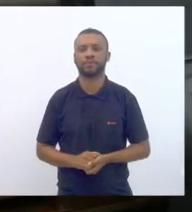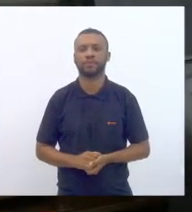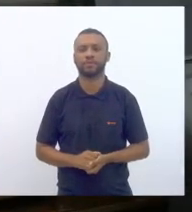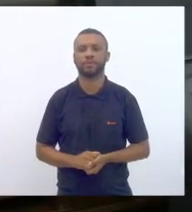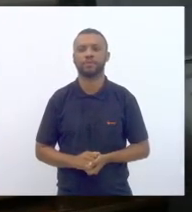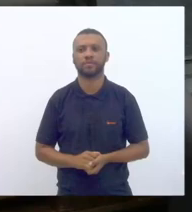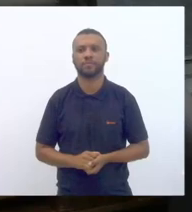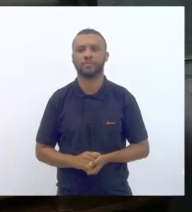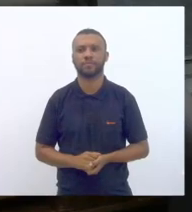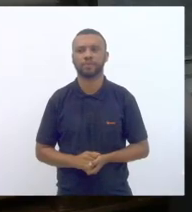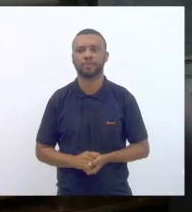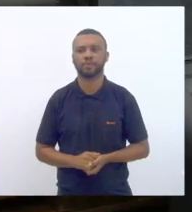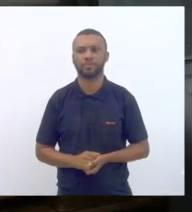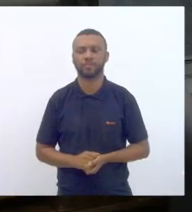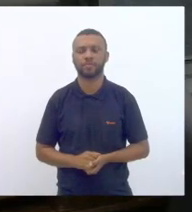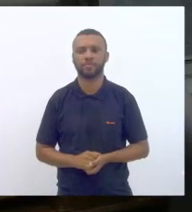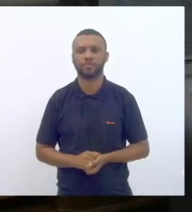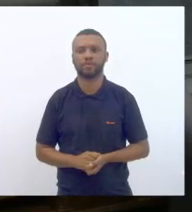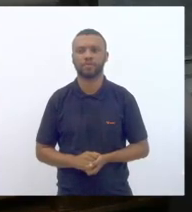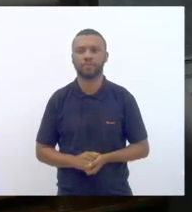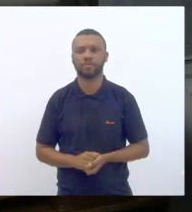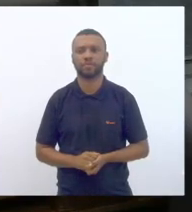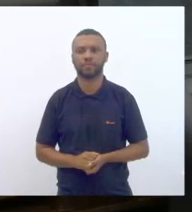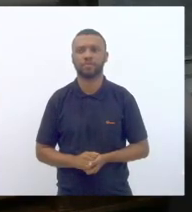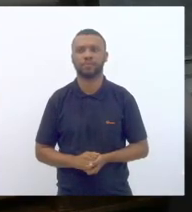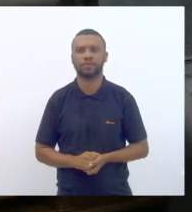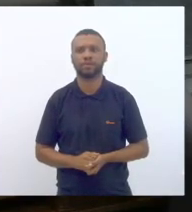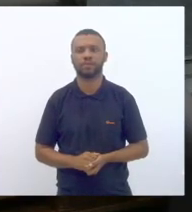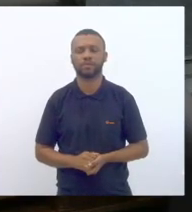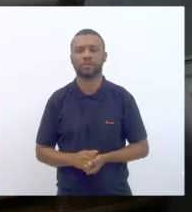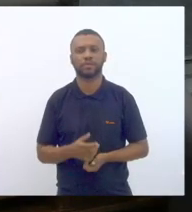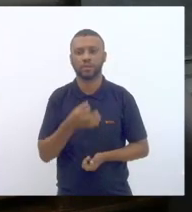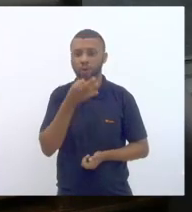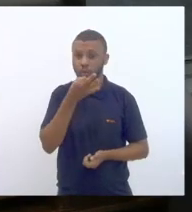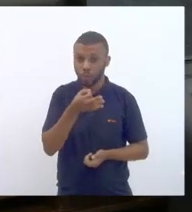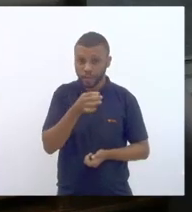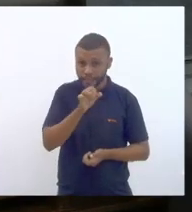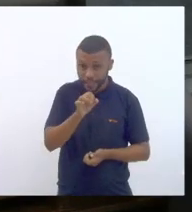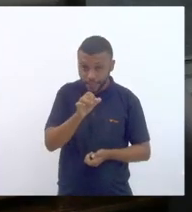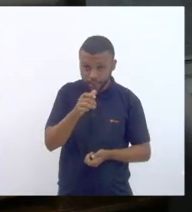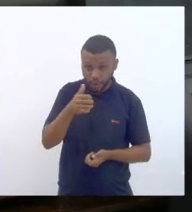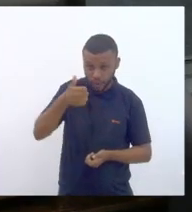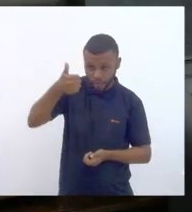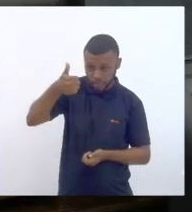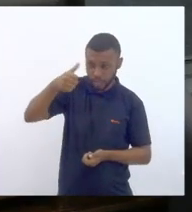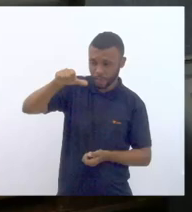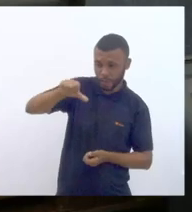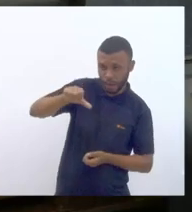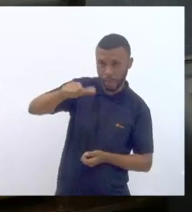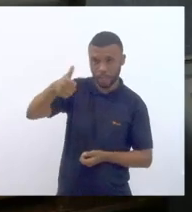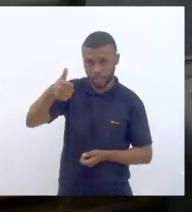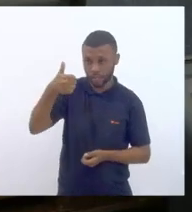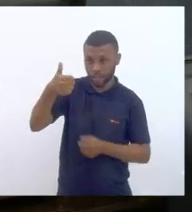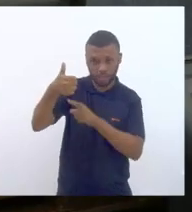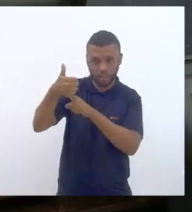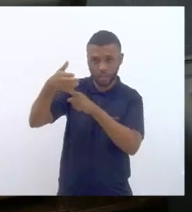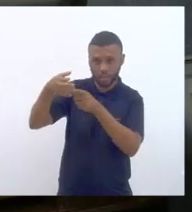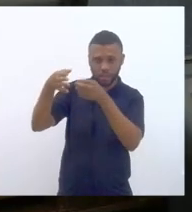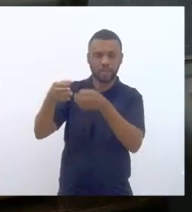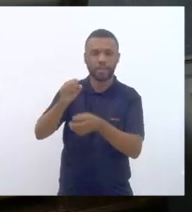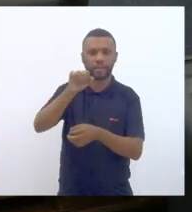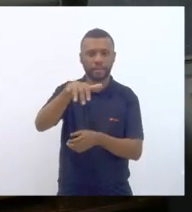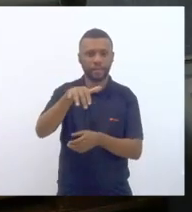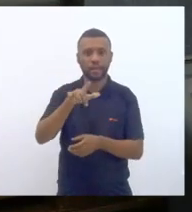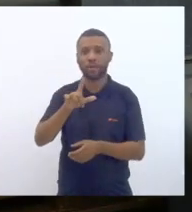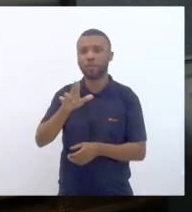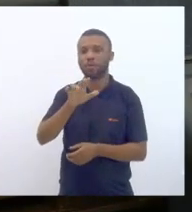Tá, não está saindo o áudio, Luiz Martins. Se for sim, faz sinal. Se for não, para baixo dedo. Vota sim, deputado Tutuca. Deputado